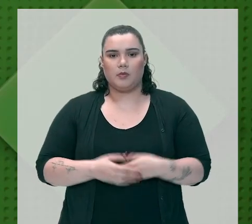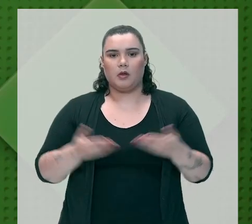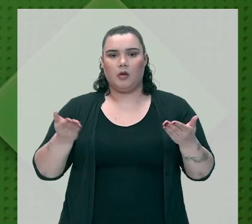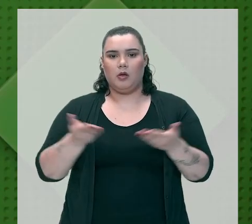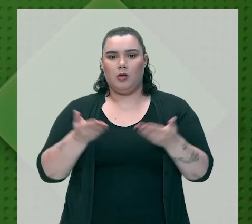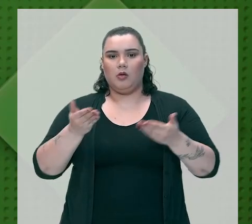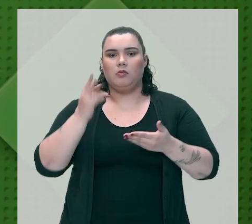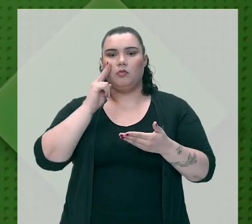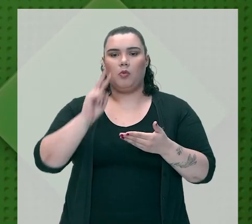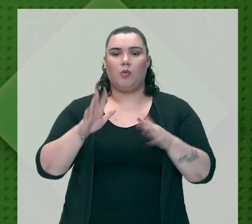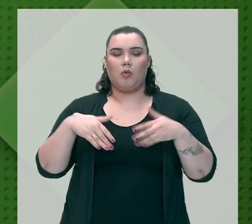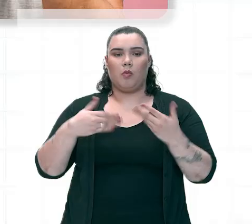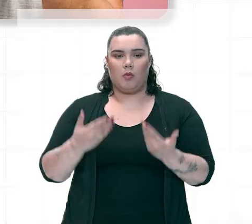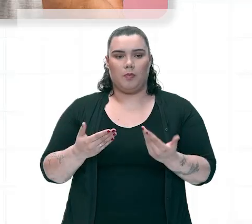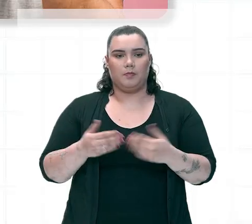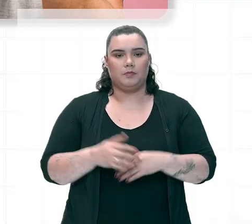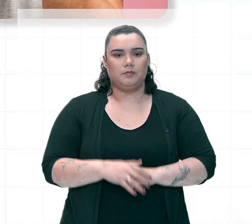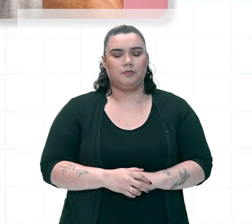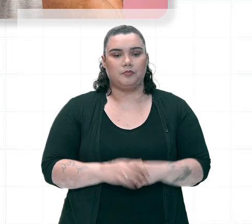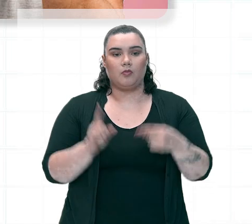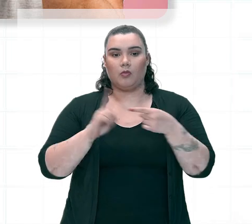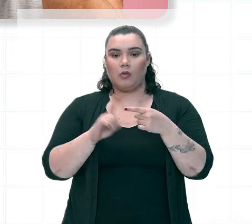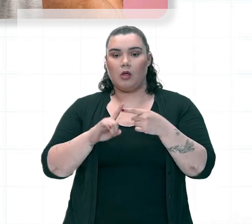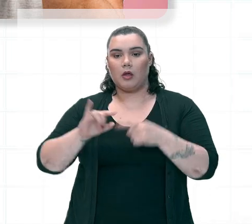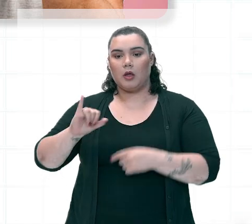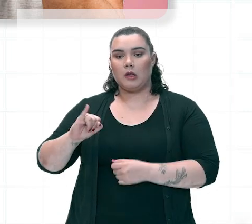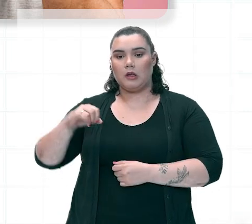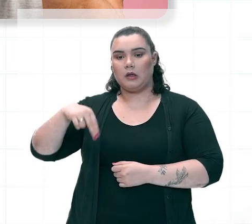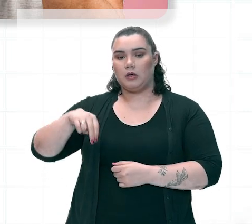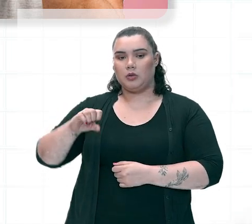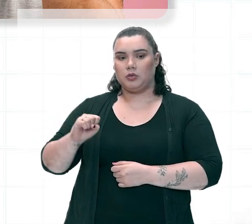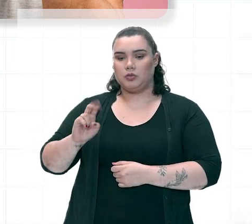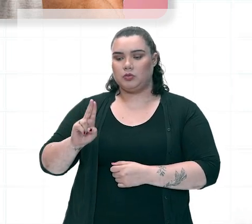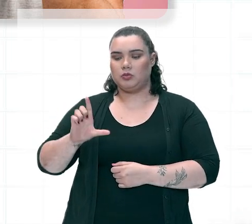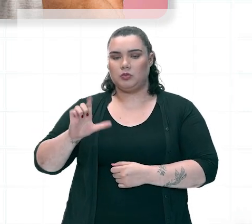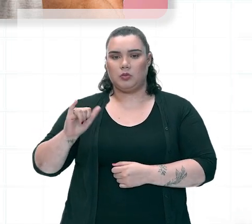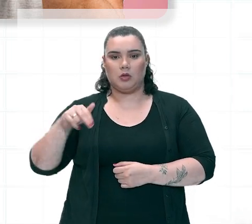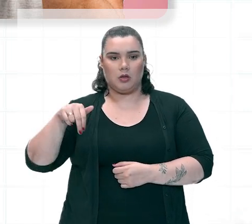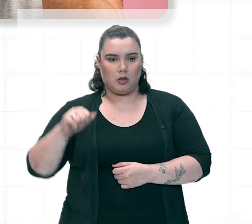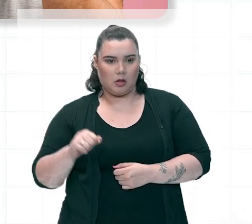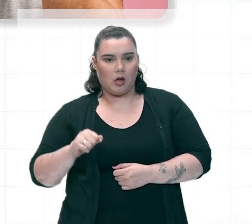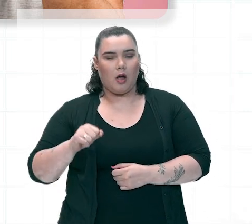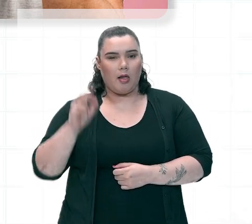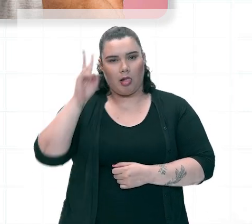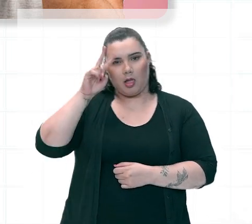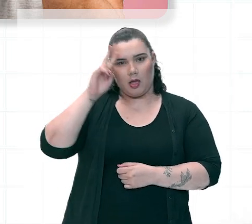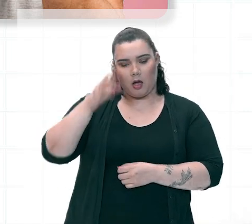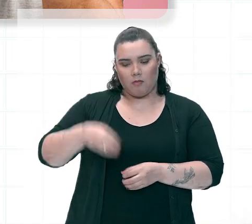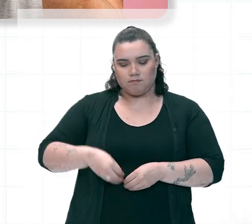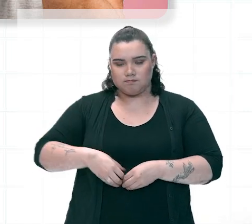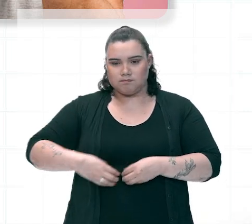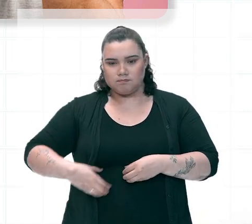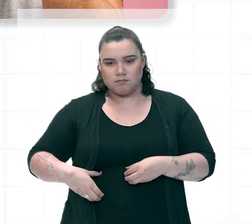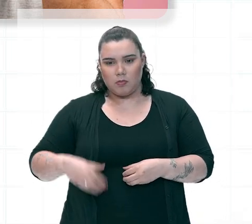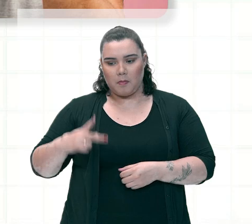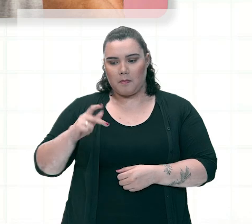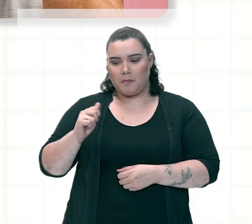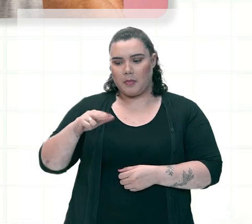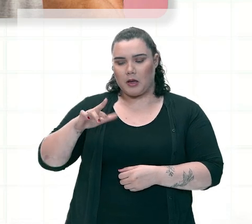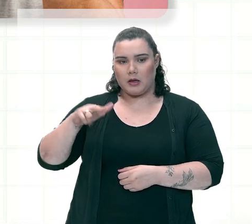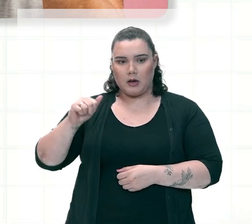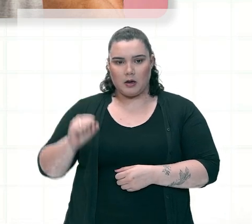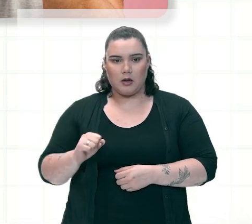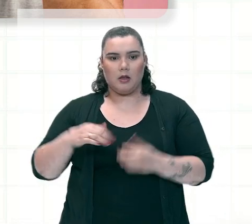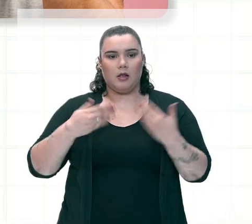vamos visualizar aí suas funções. Observa aí a insulina, que é produzida no pâncreas e facilita a absorção